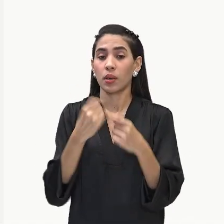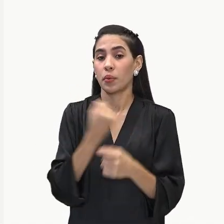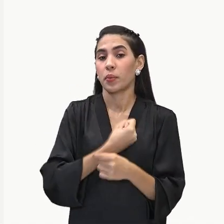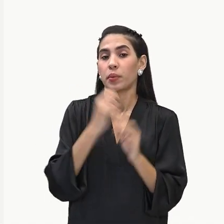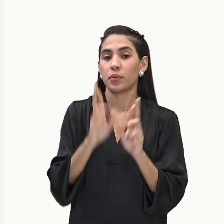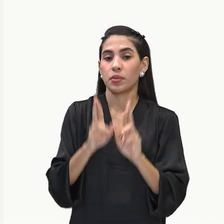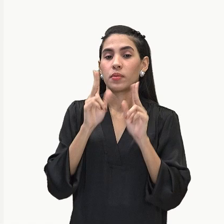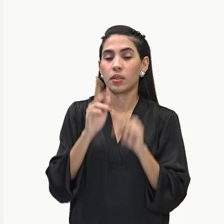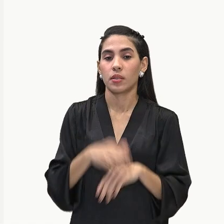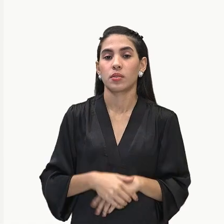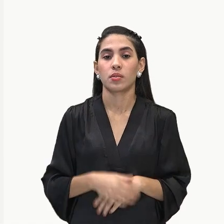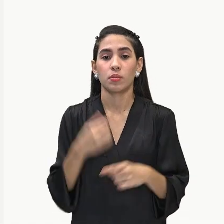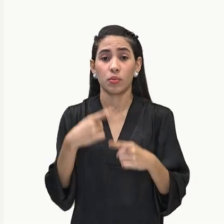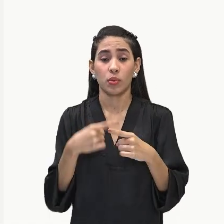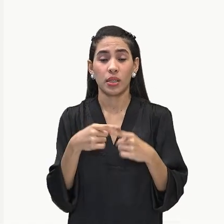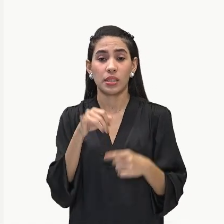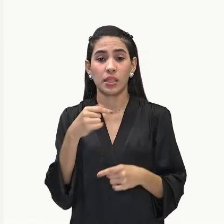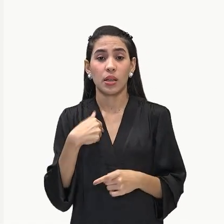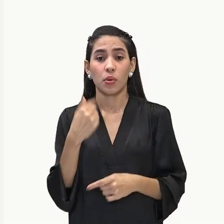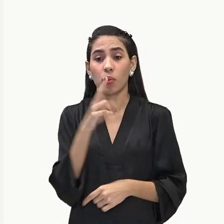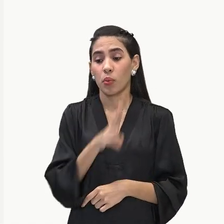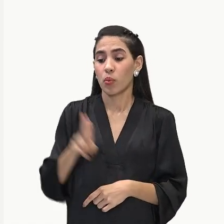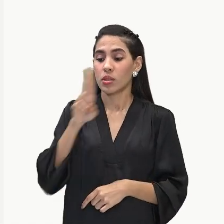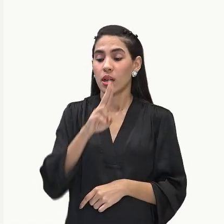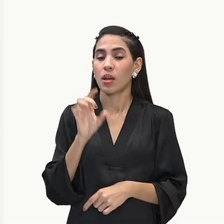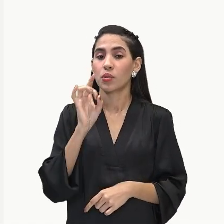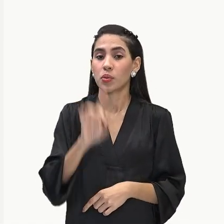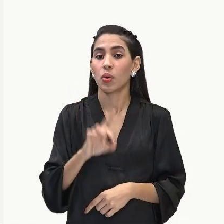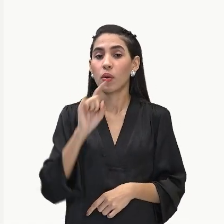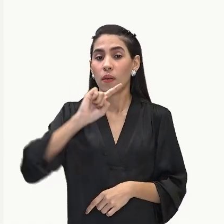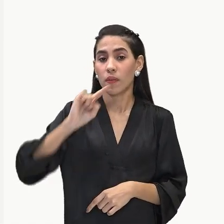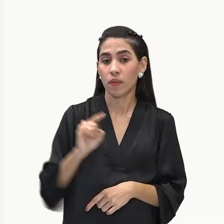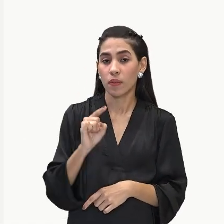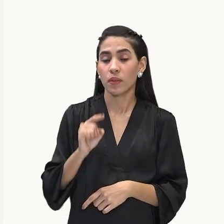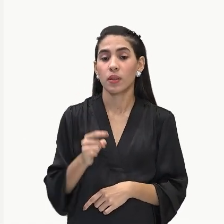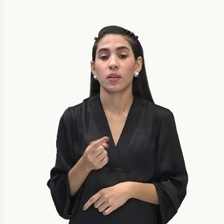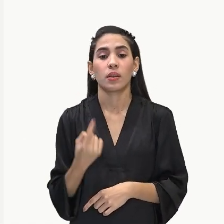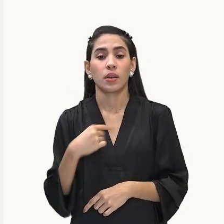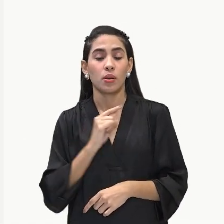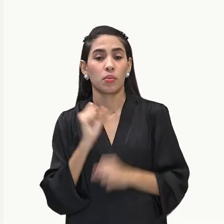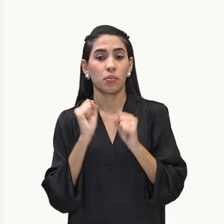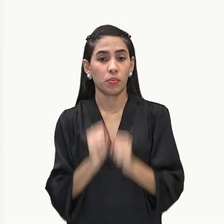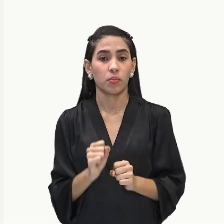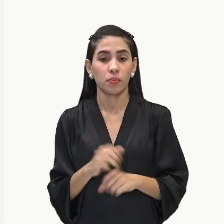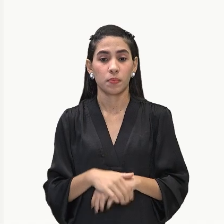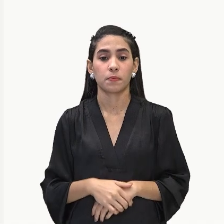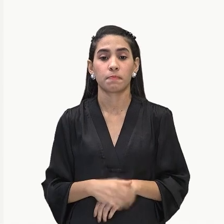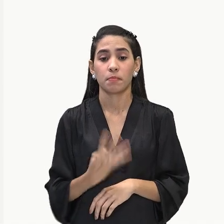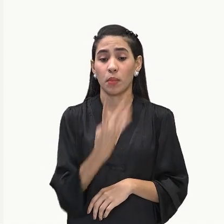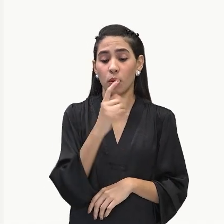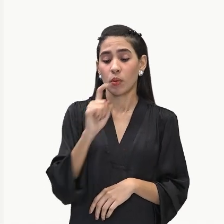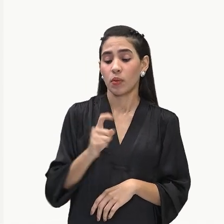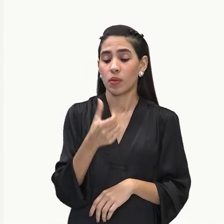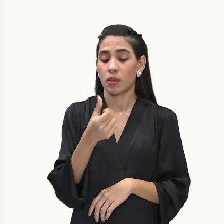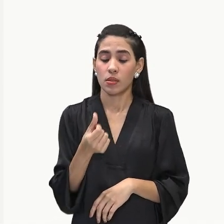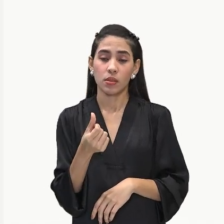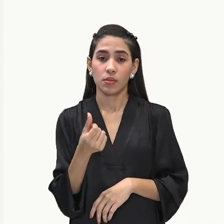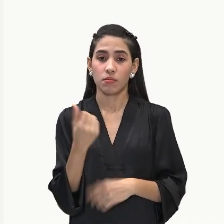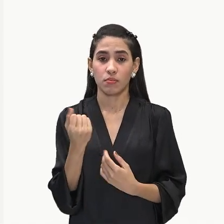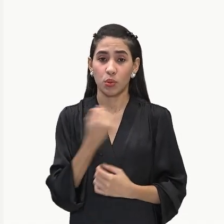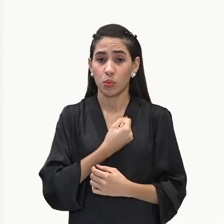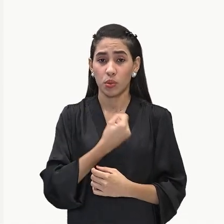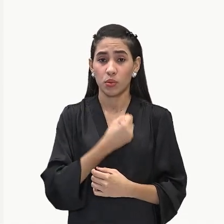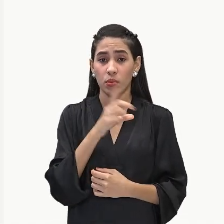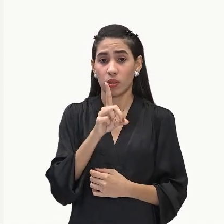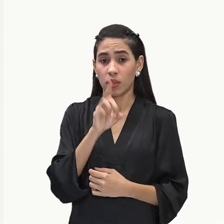eu colocar somente a vírgula, eu posso ser levado, né? A tendência aí é dizer que a resposta é 4,6, o número